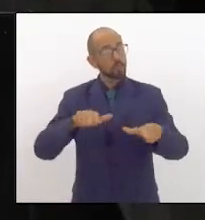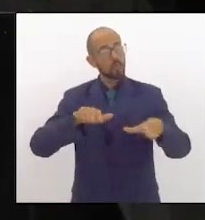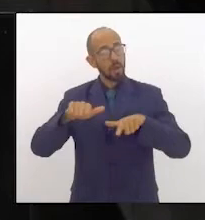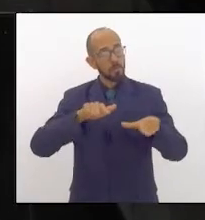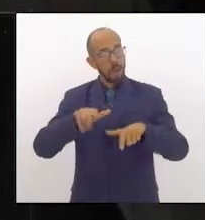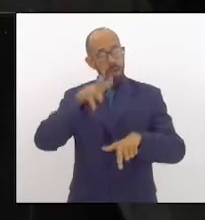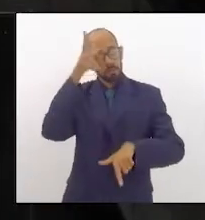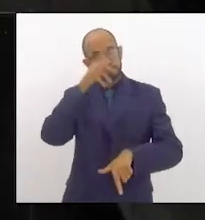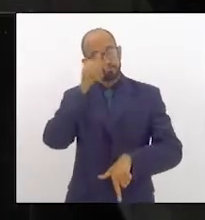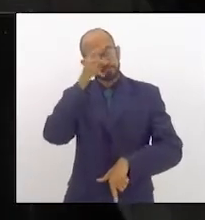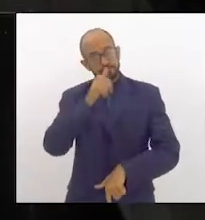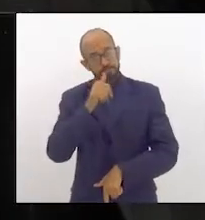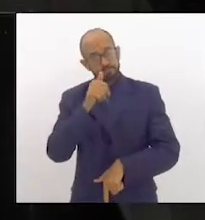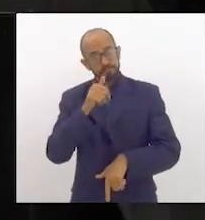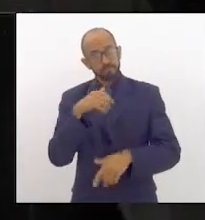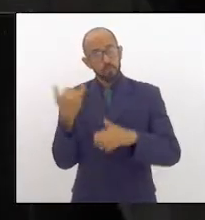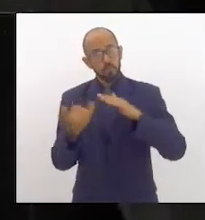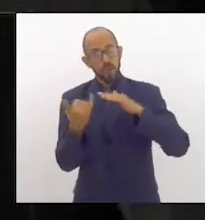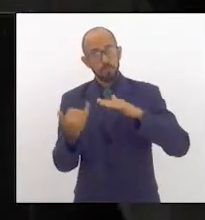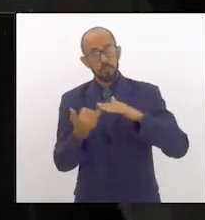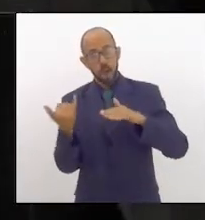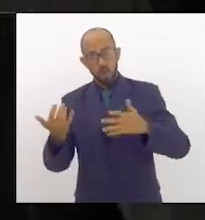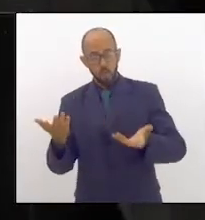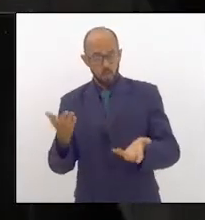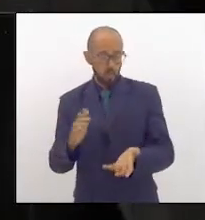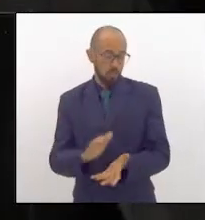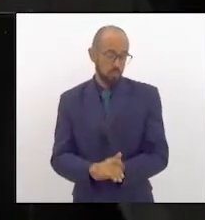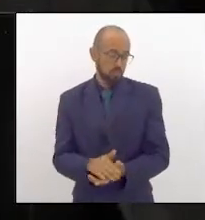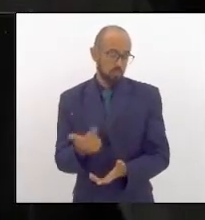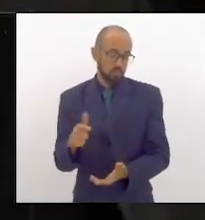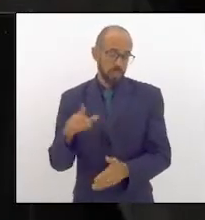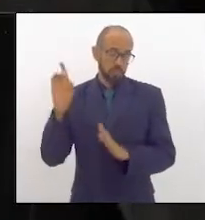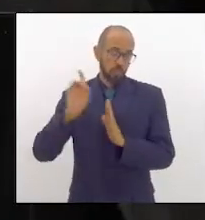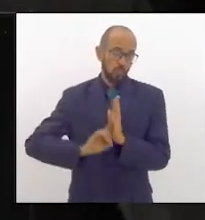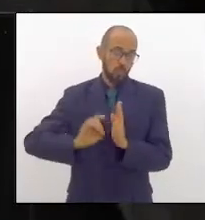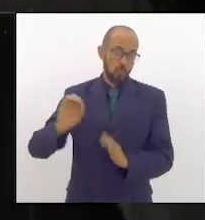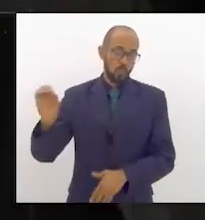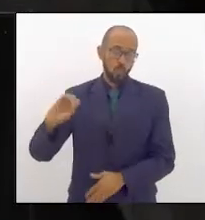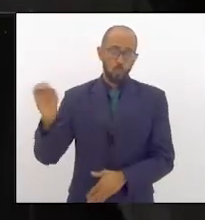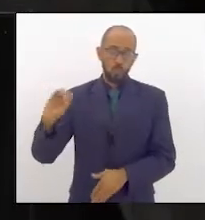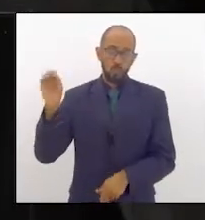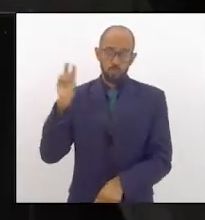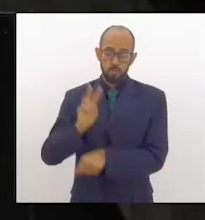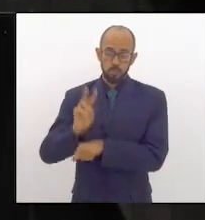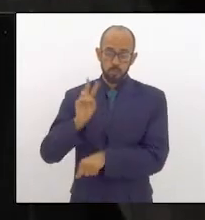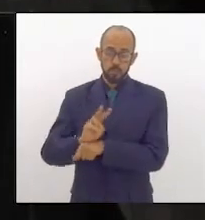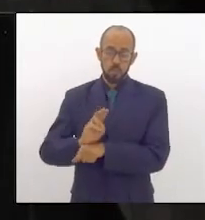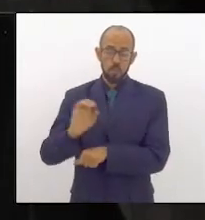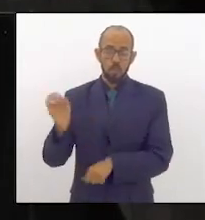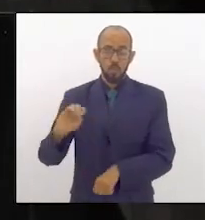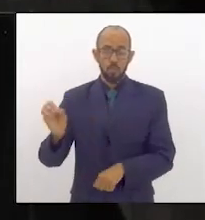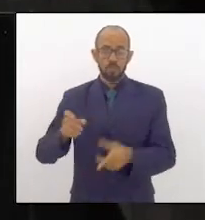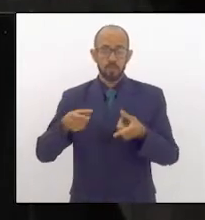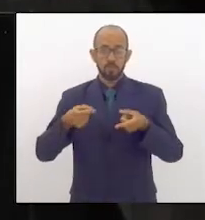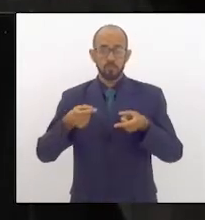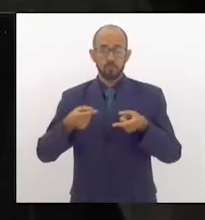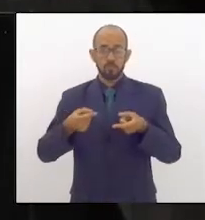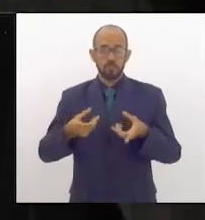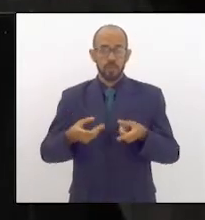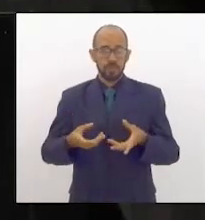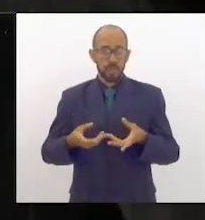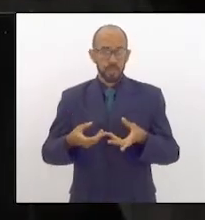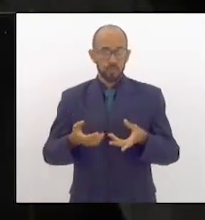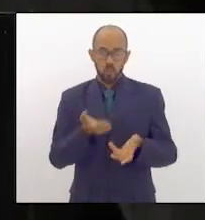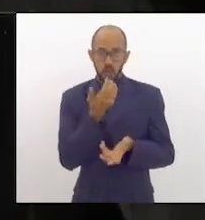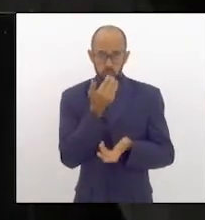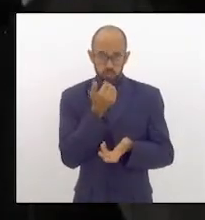neste país que trabalham na mais absoluta informalidade sem nenhum direito sem nenhuma proteção Quando eu digo por aí vendendo o almoço para comprar o